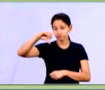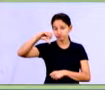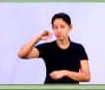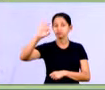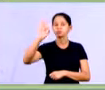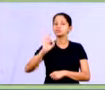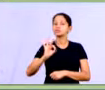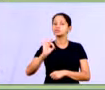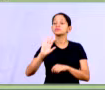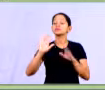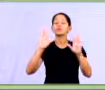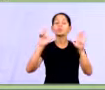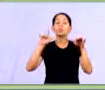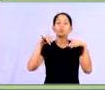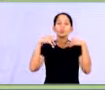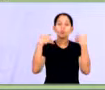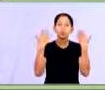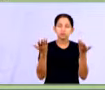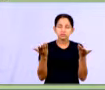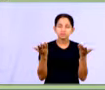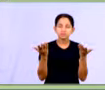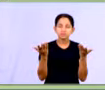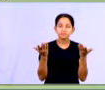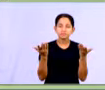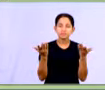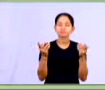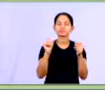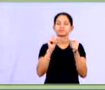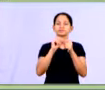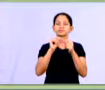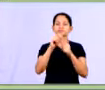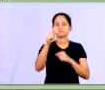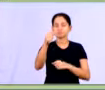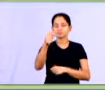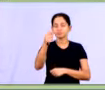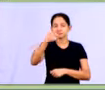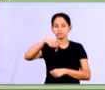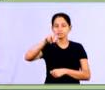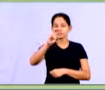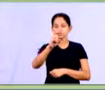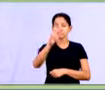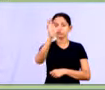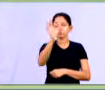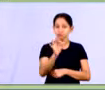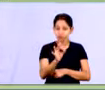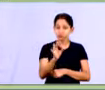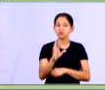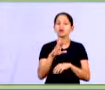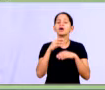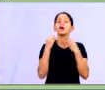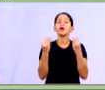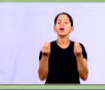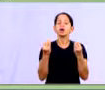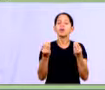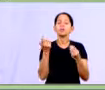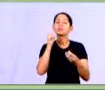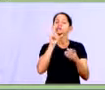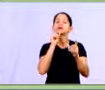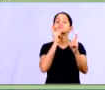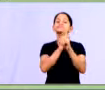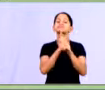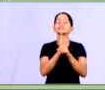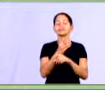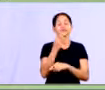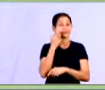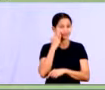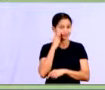O custo vai ser igual a 7,5%. Professor, como que a gente chega nesses resultados? Então